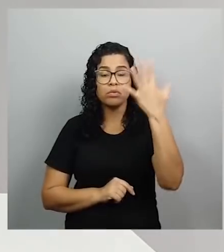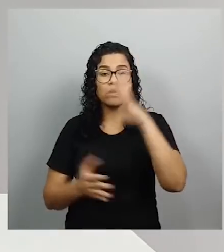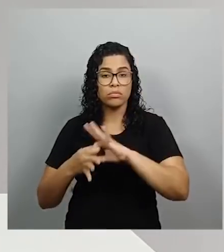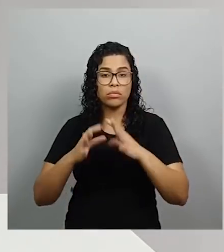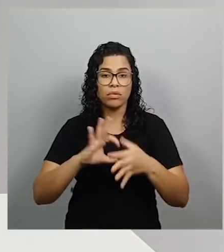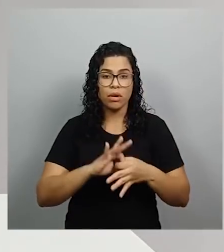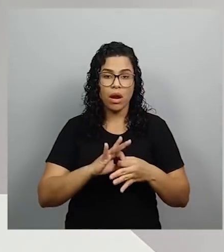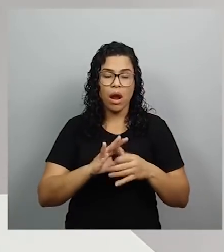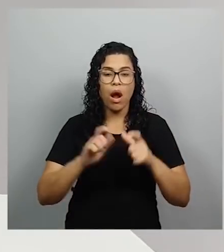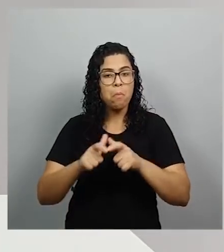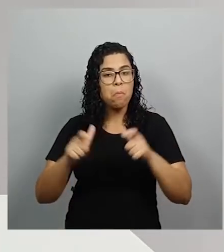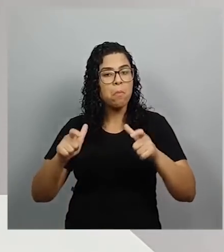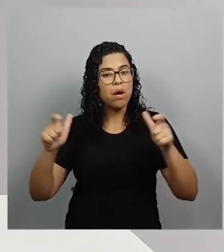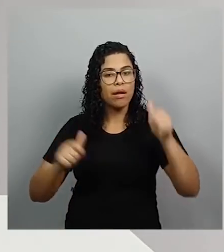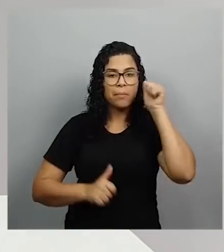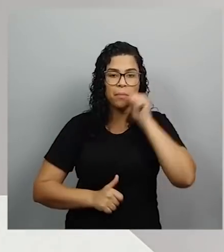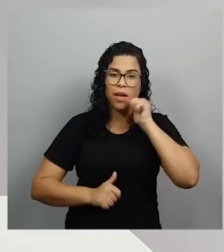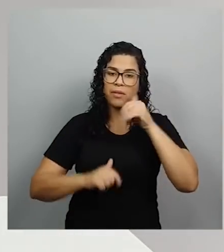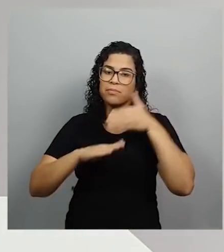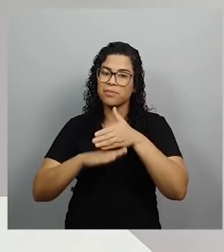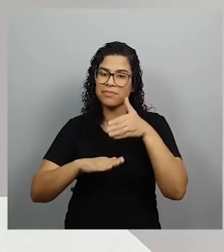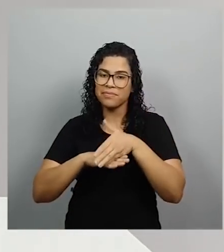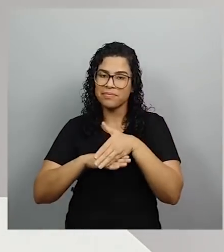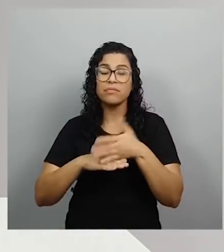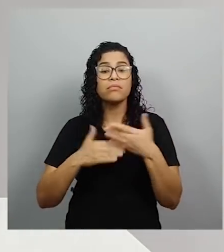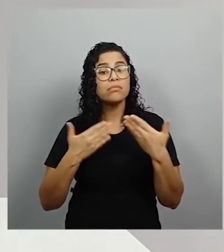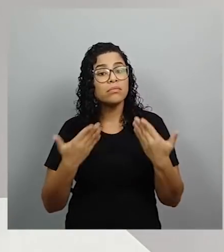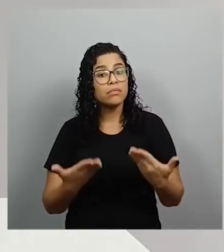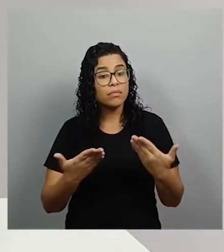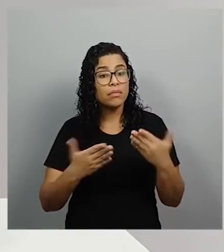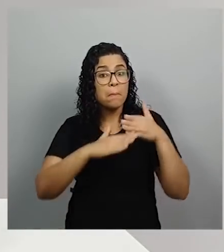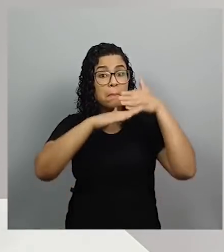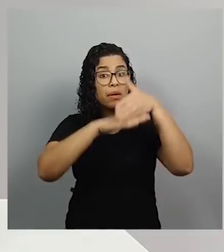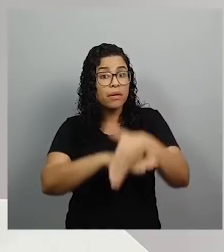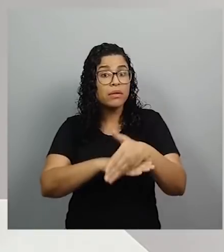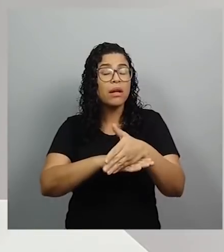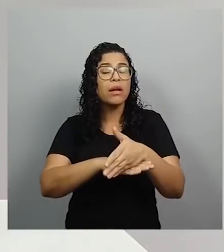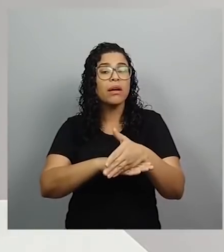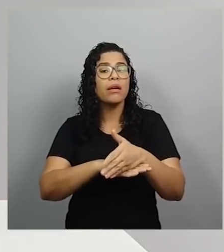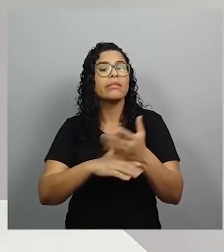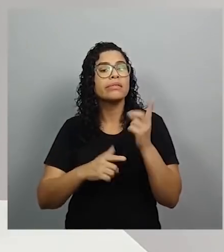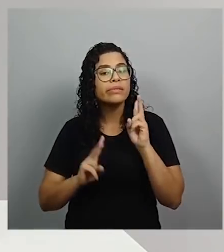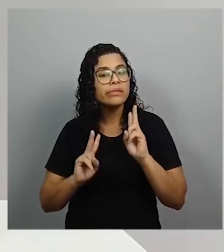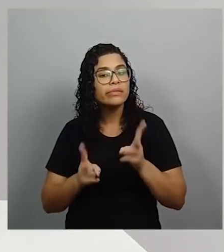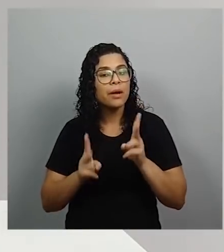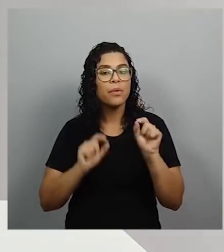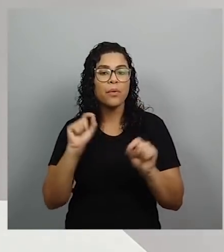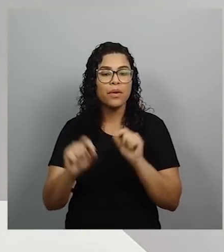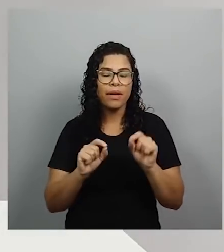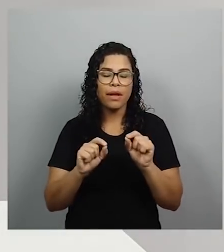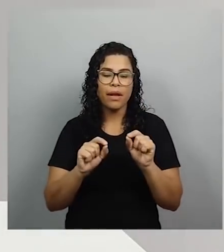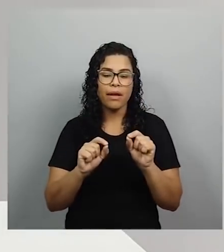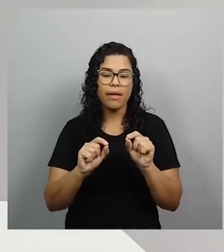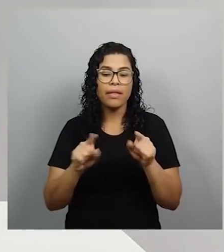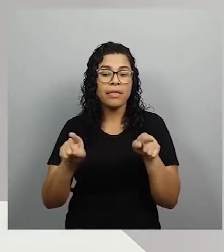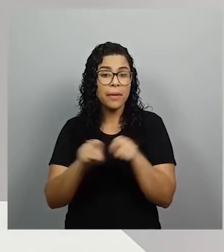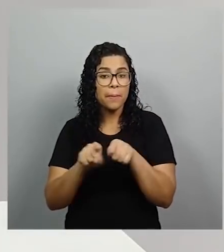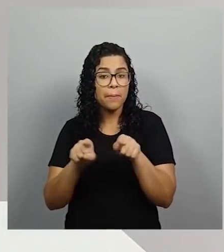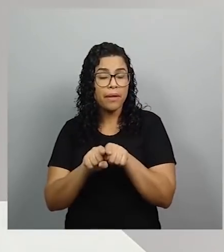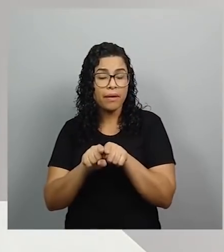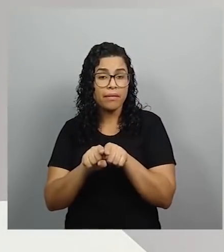o número de mulheres atletas, de modo que a sua participação dialogava com a própria participação